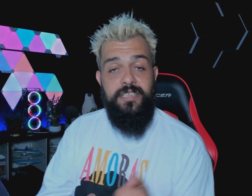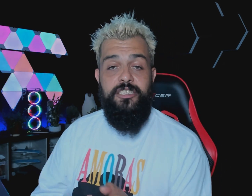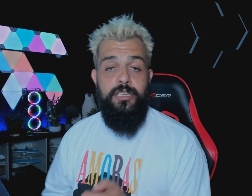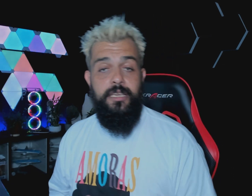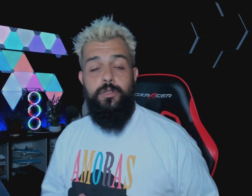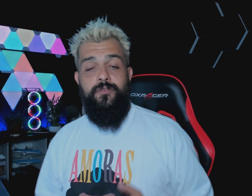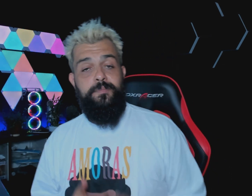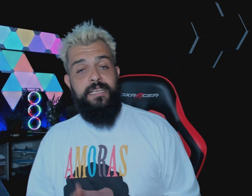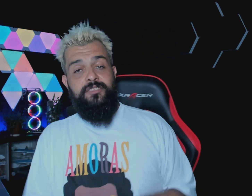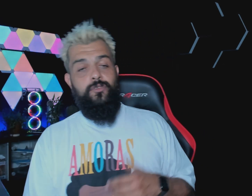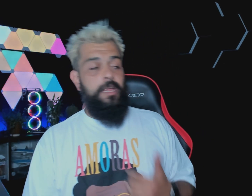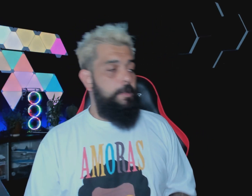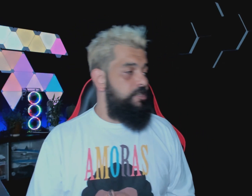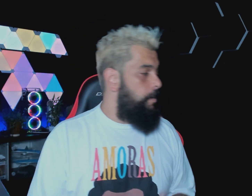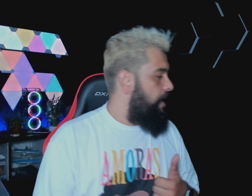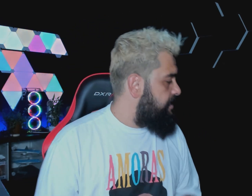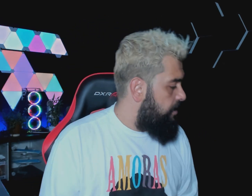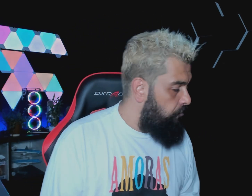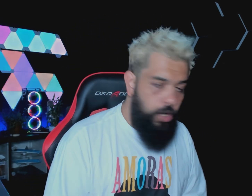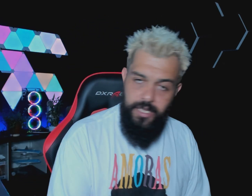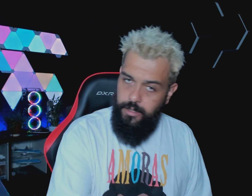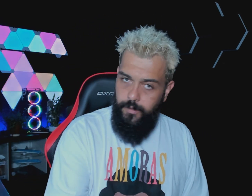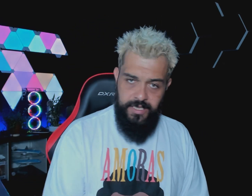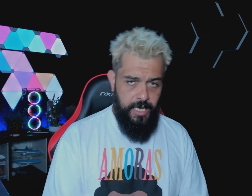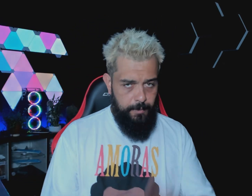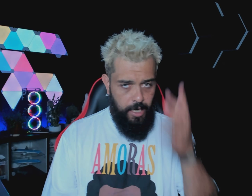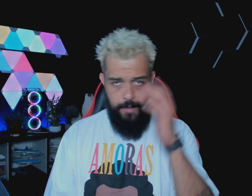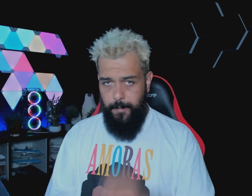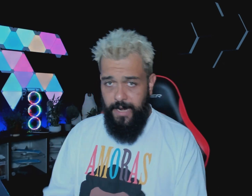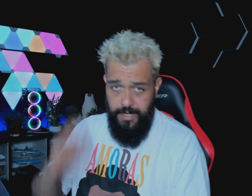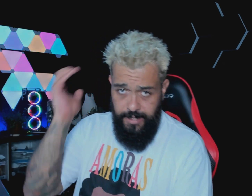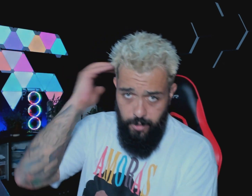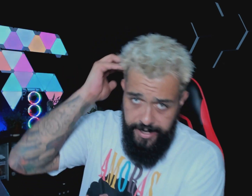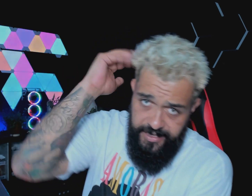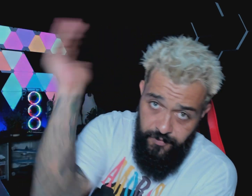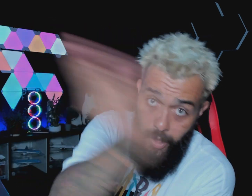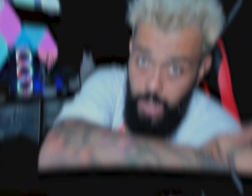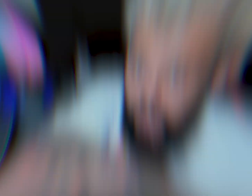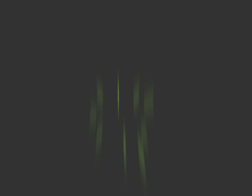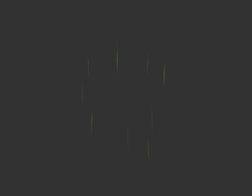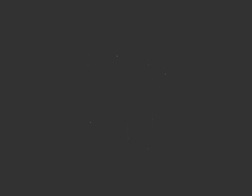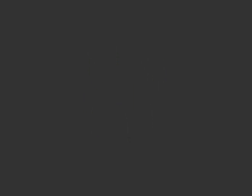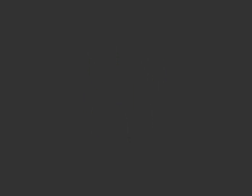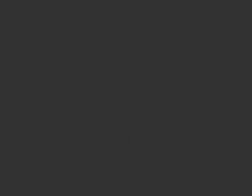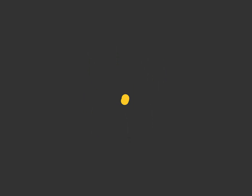estou assistindo aqui o DevOps Extreme, mais uma palestra foda. Então é isso aí, bora lá pra palestra, é nóis. Bora.